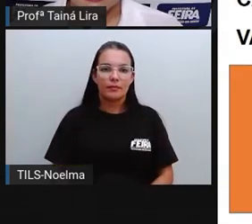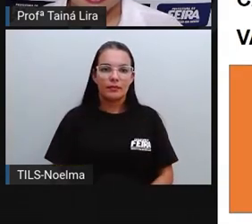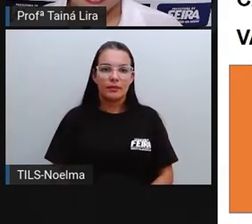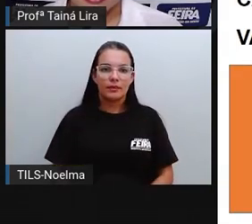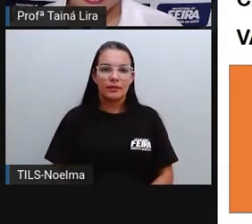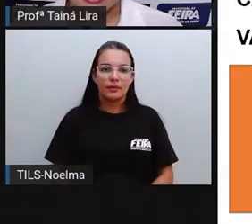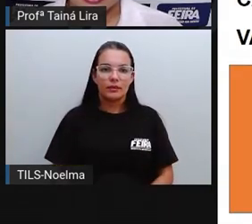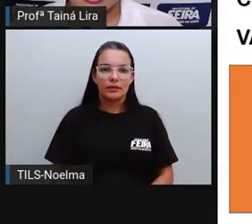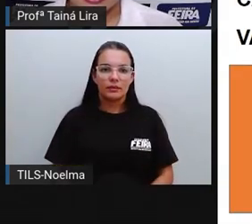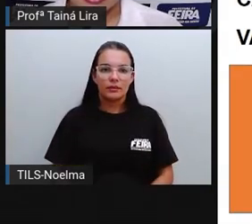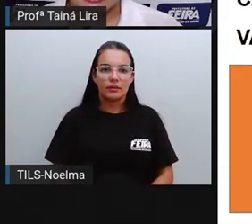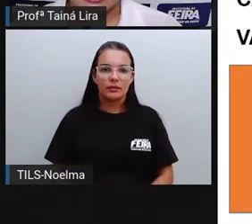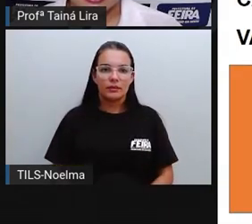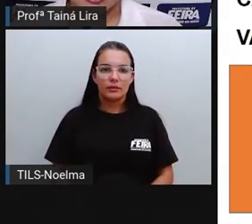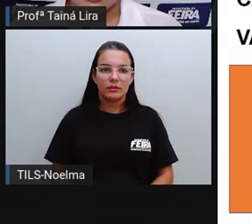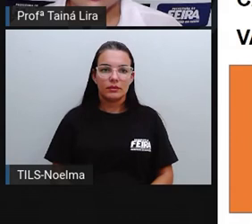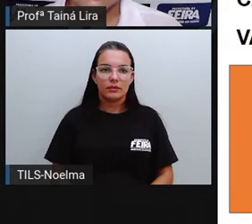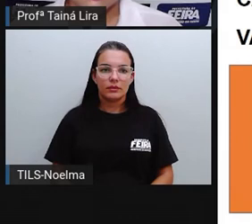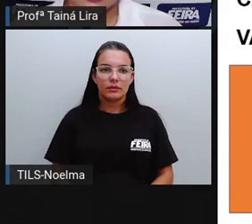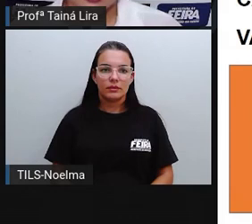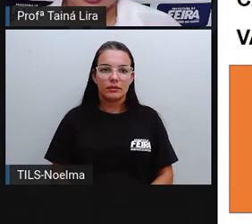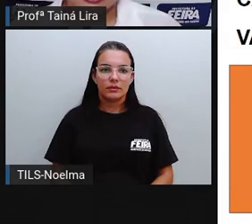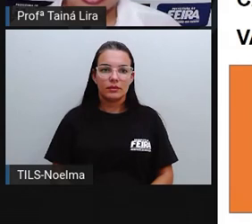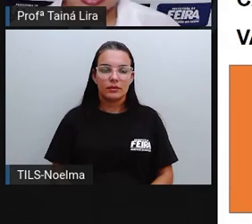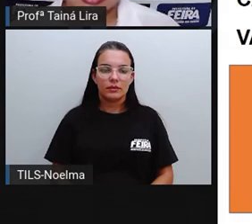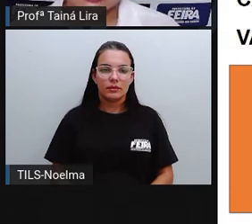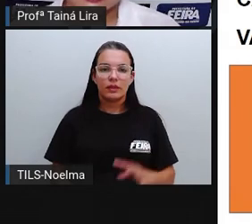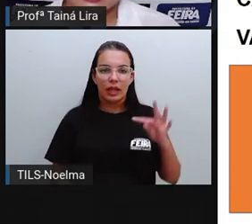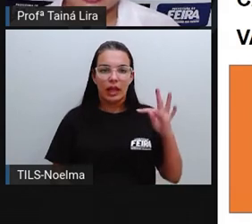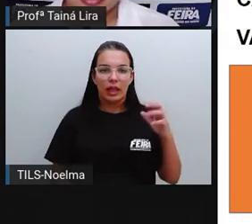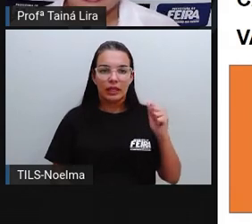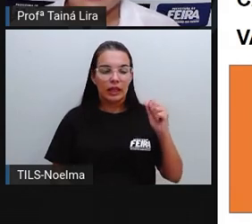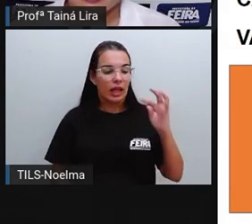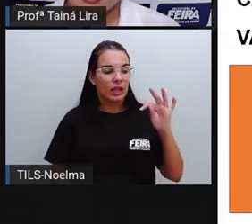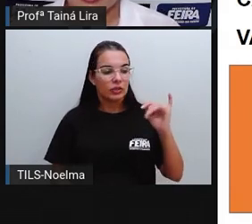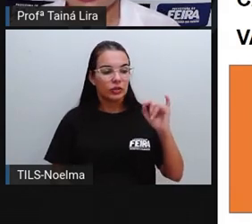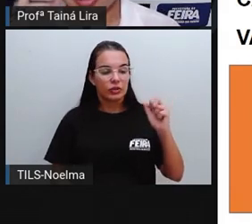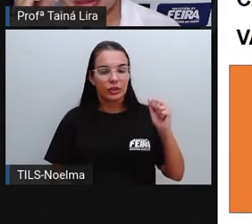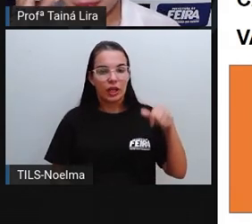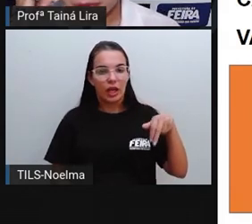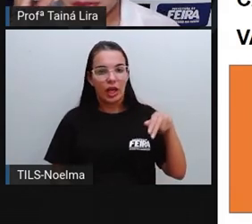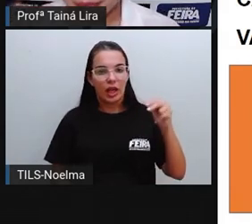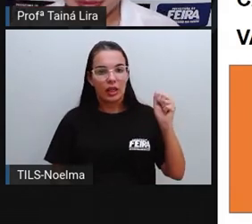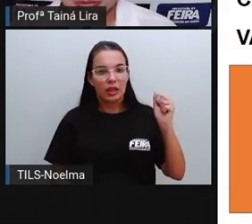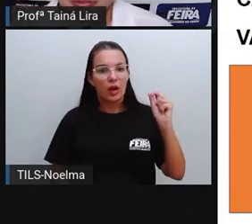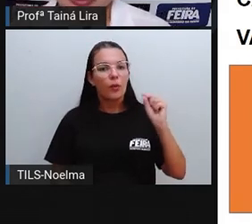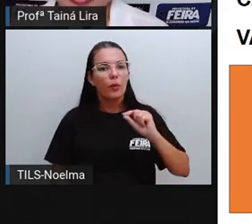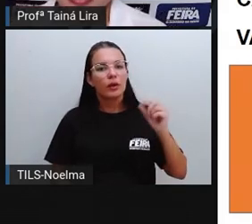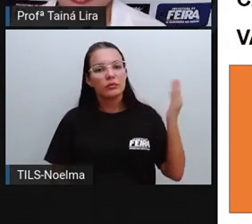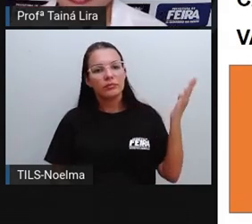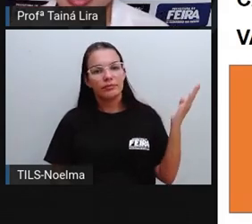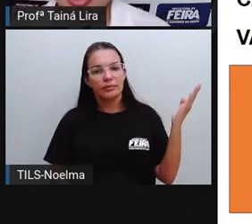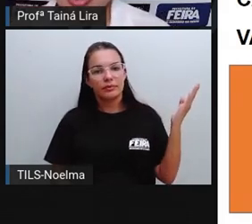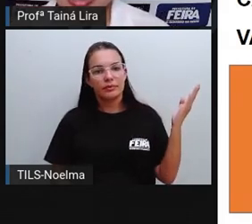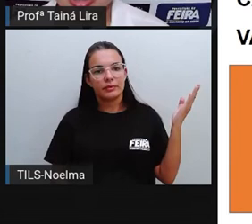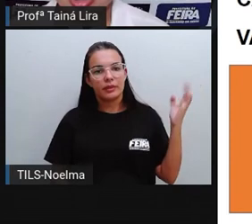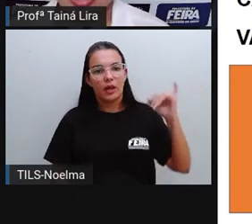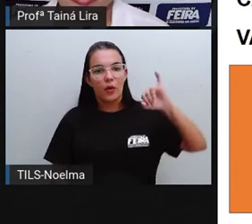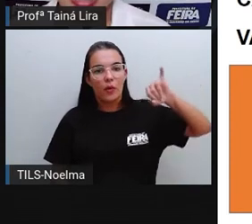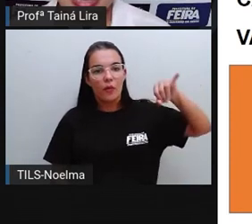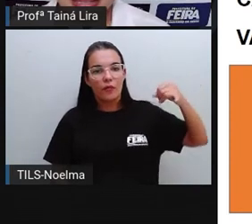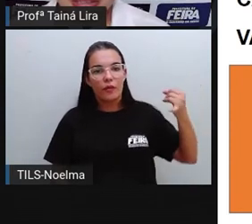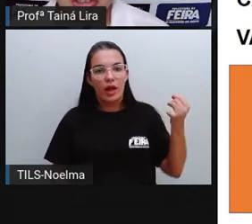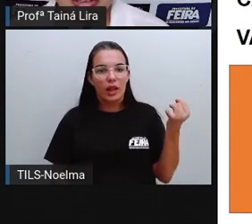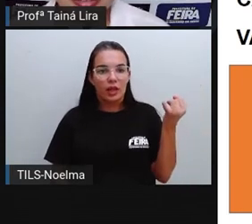Então, aqui, ó, Tatiana, tá? Como foi que a Pró separou? Então, Tatiana